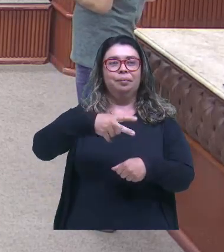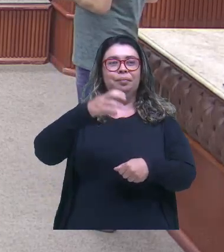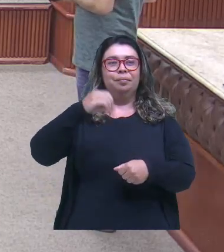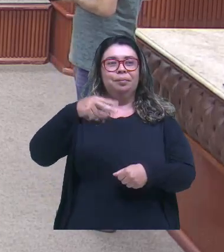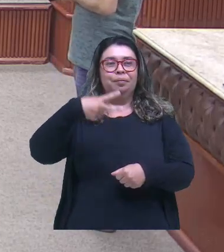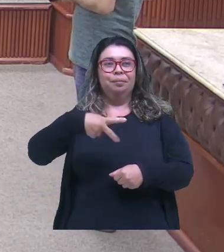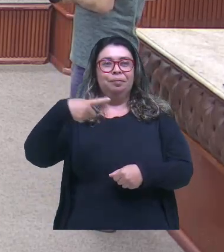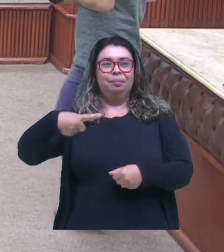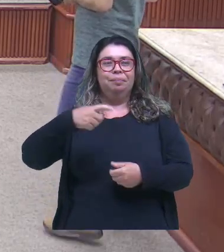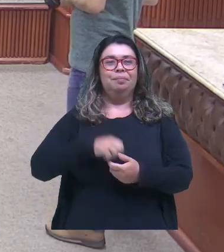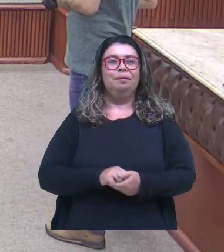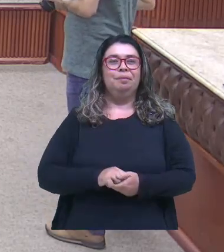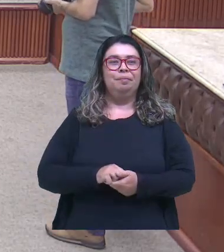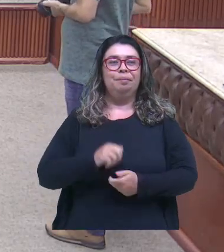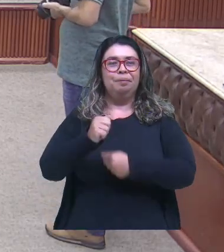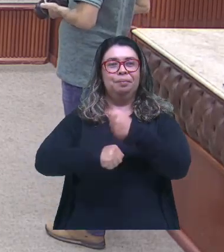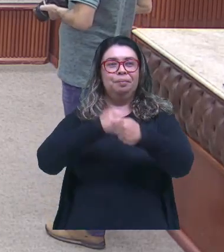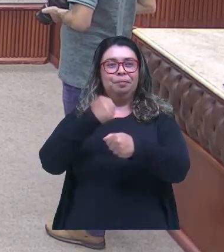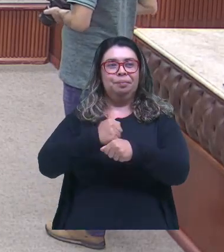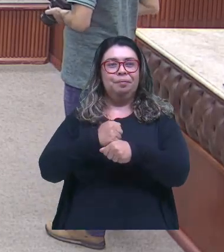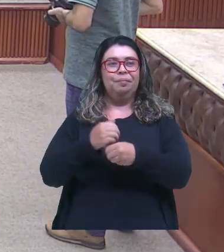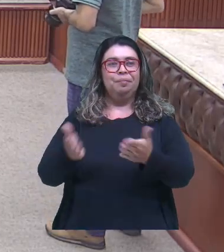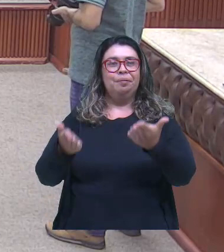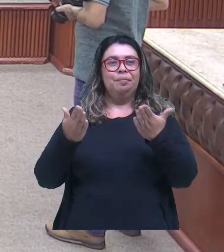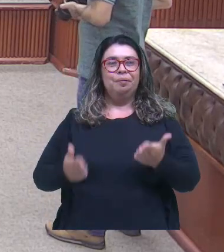2021, ano da aprovação deste projeto.